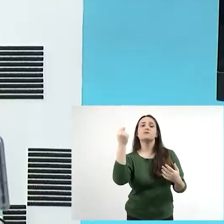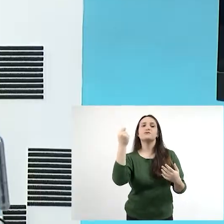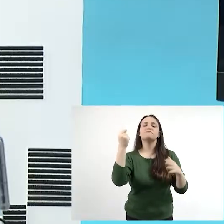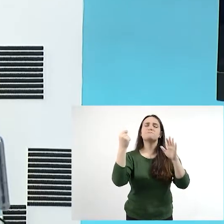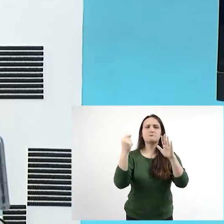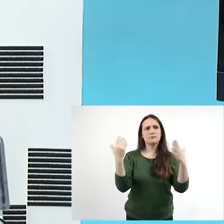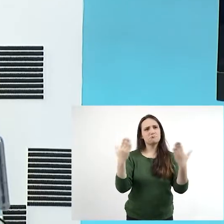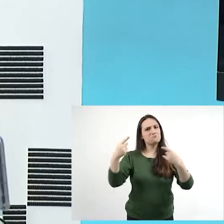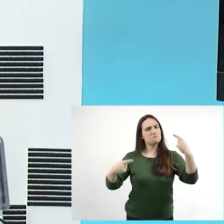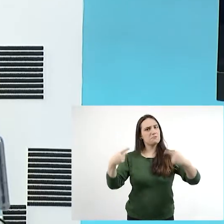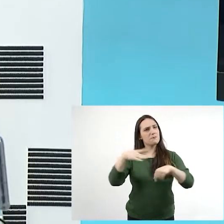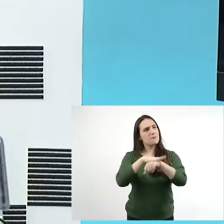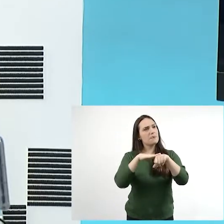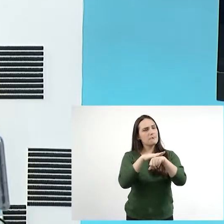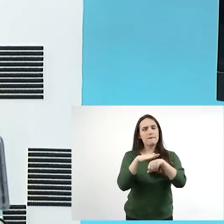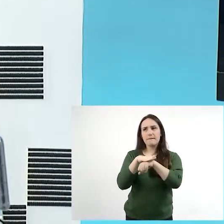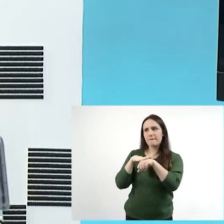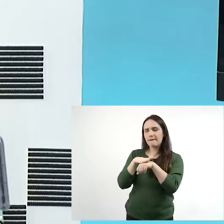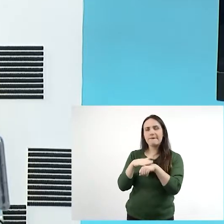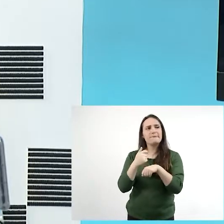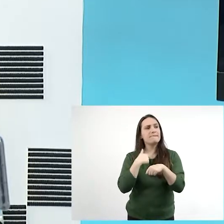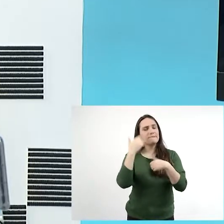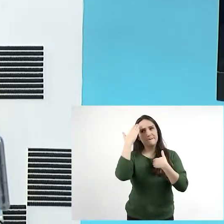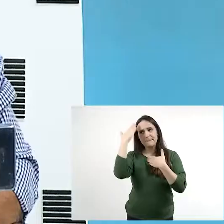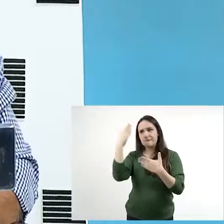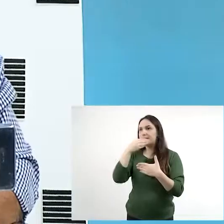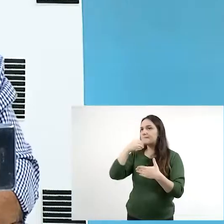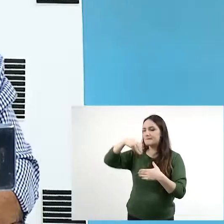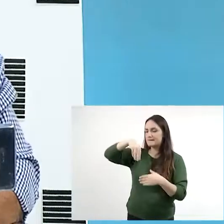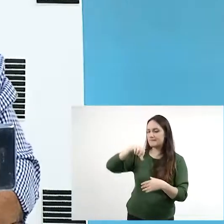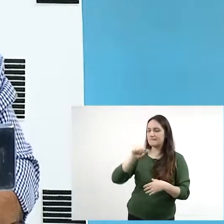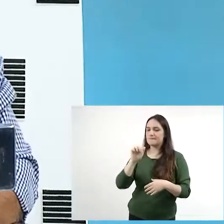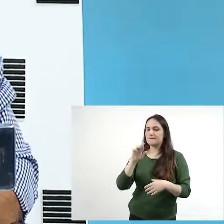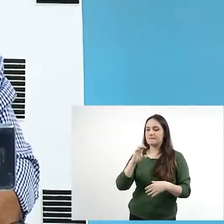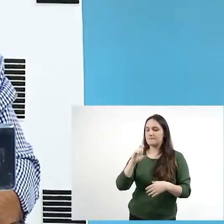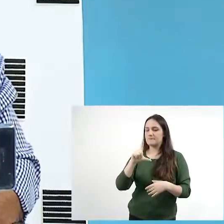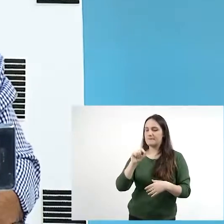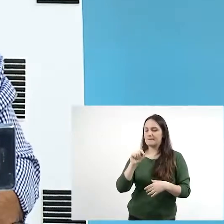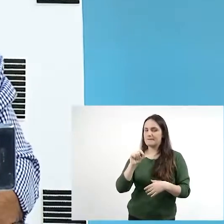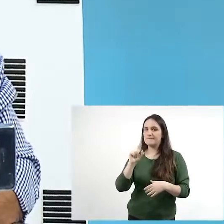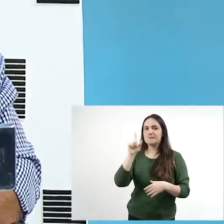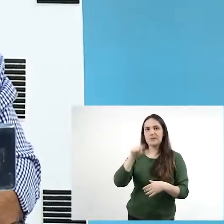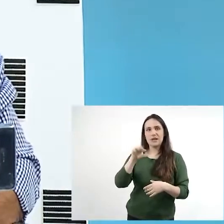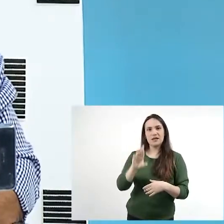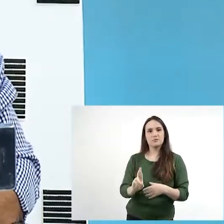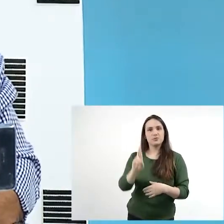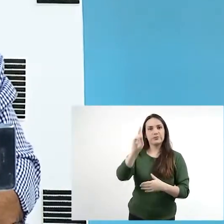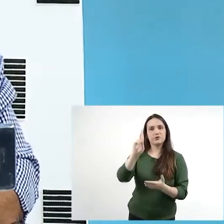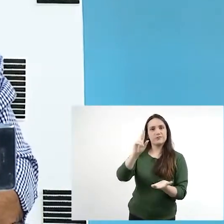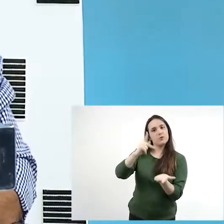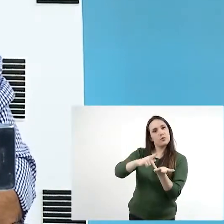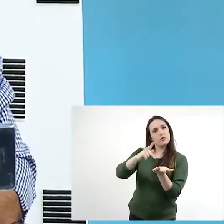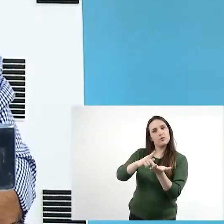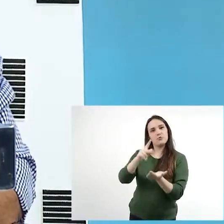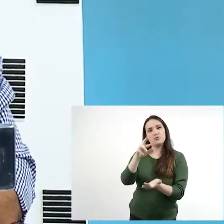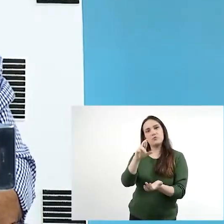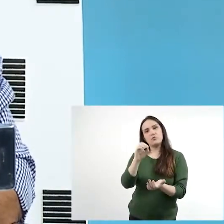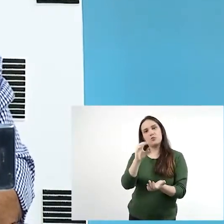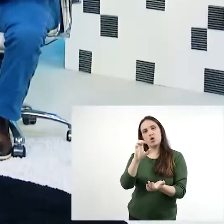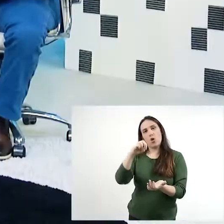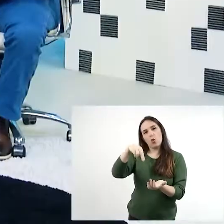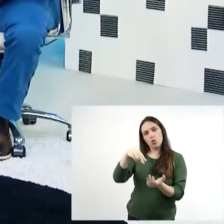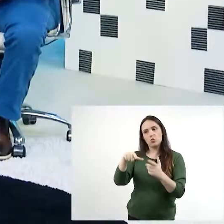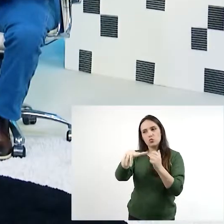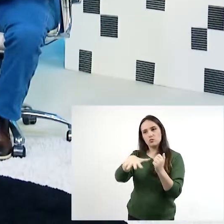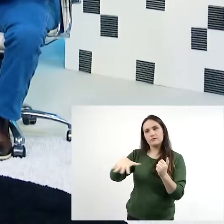Eu quero agradecer o nosso querido Marcelo Salomão, nosso querido superintendente do PROCON do Mato Grosso do Sul, e também a nossa